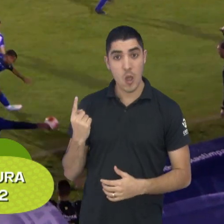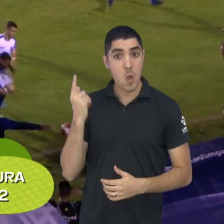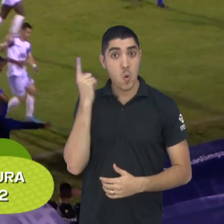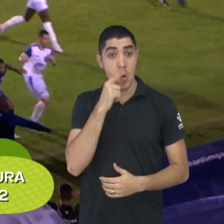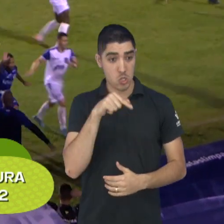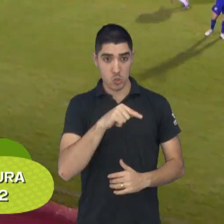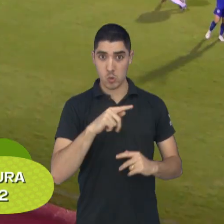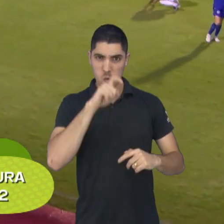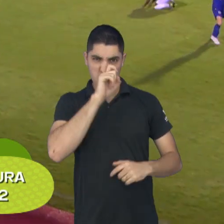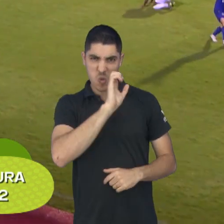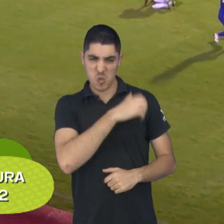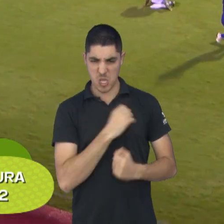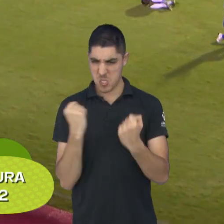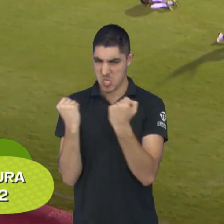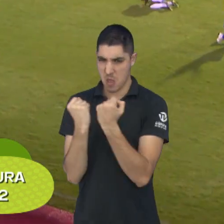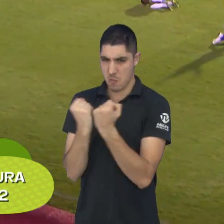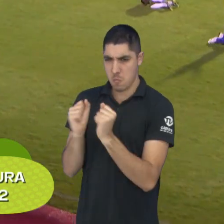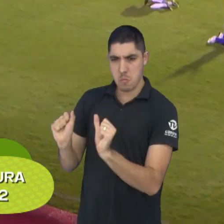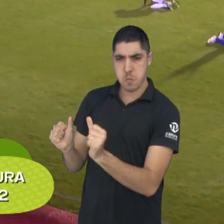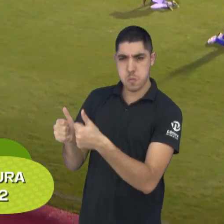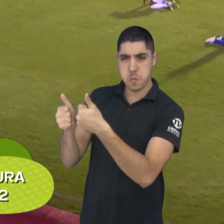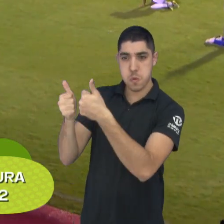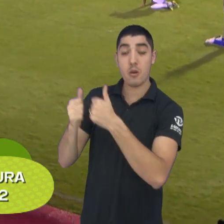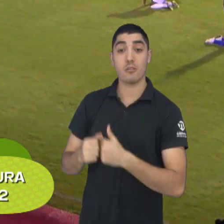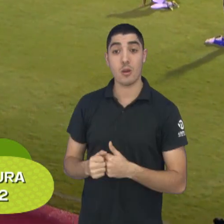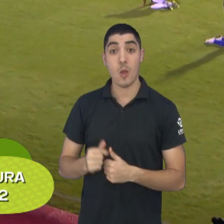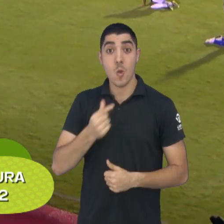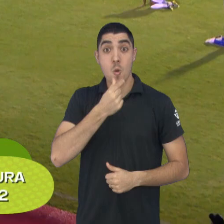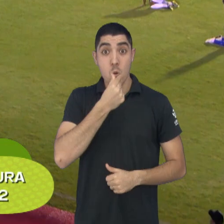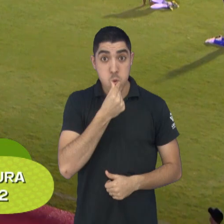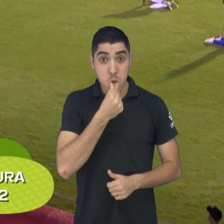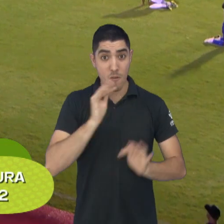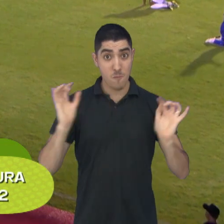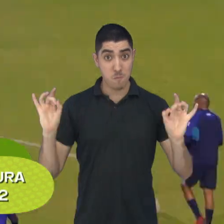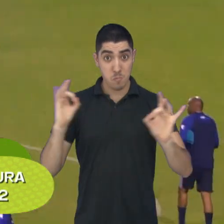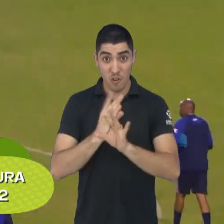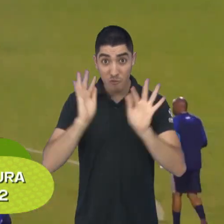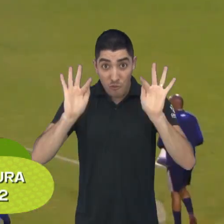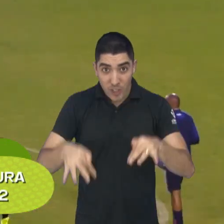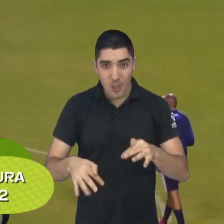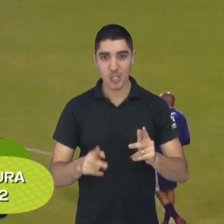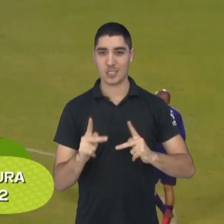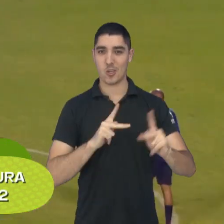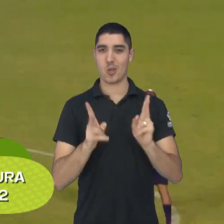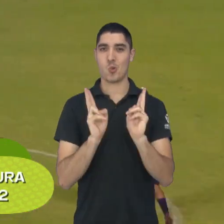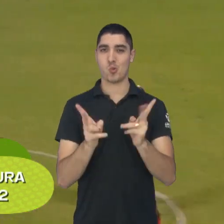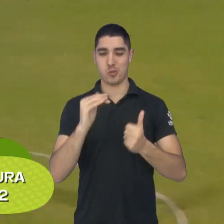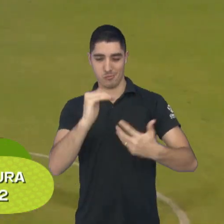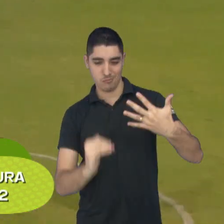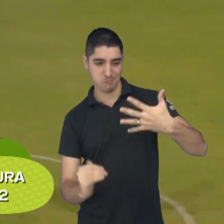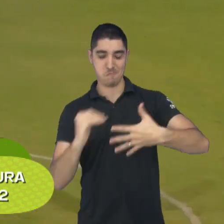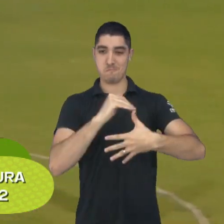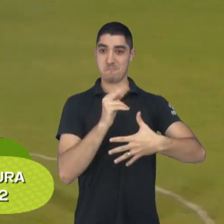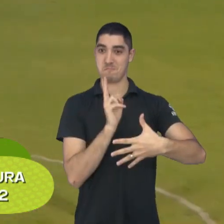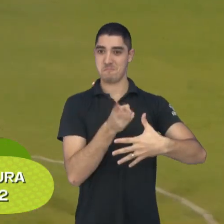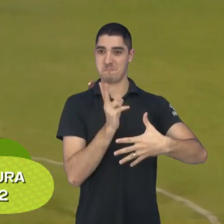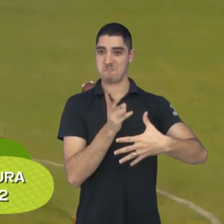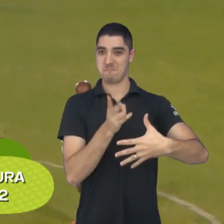defesa da Águia. E no apito final do árbitro, a liderança isolada da Série A2 estava mantida.